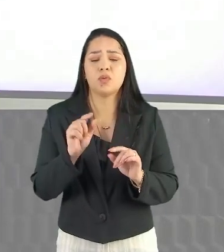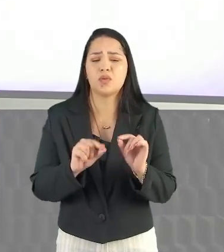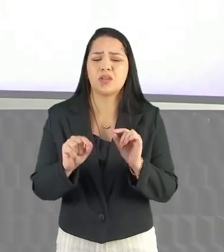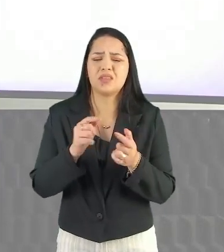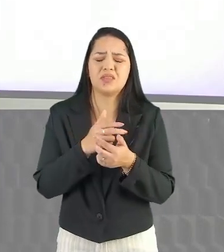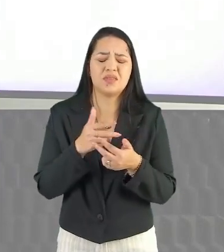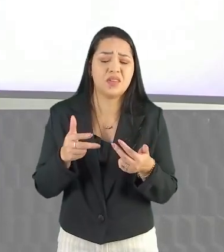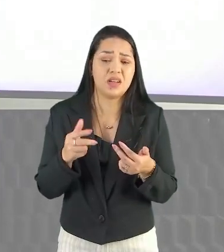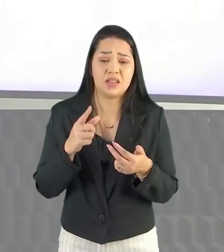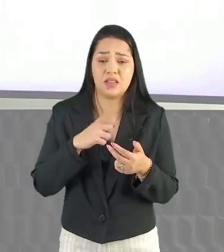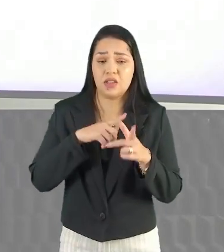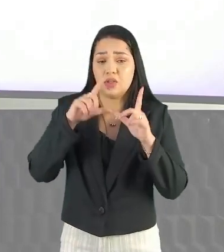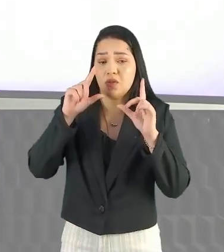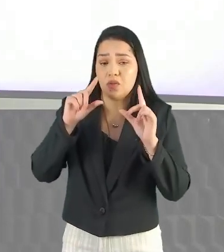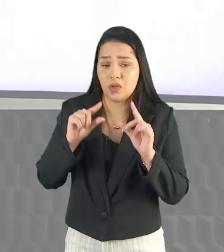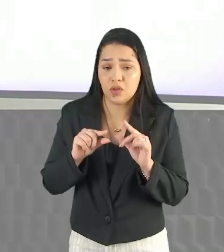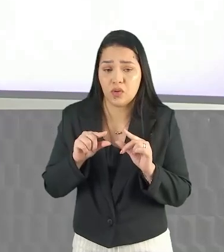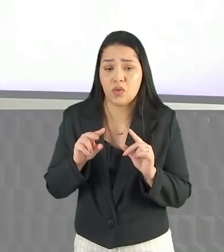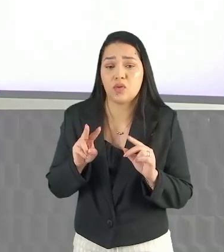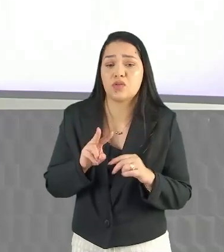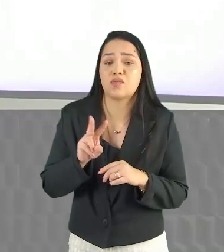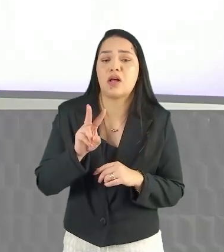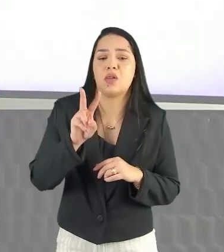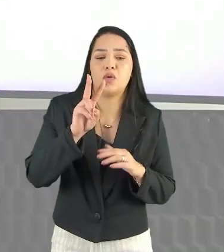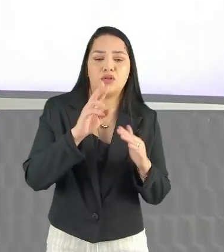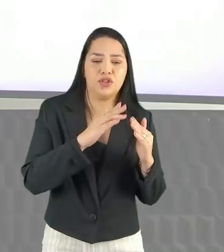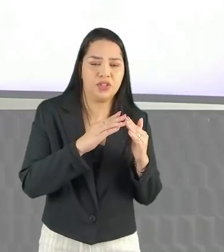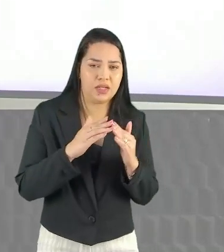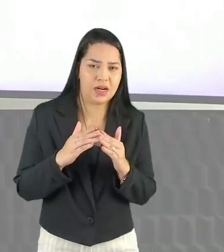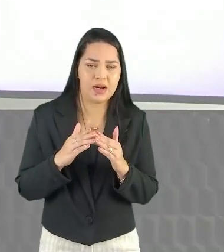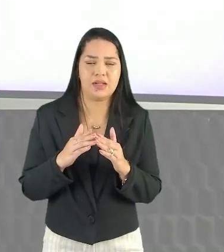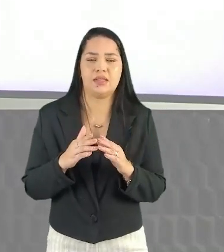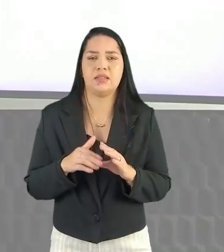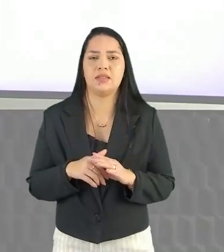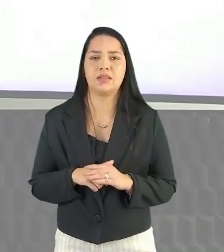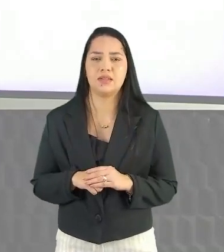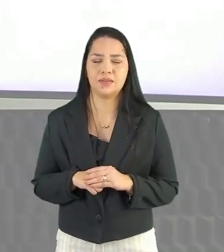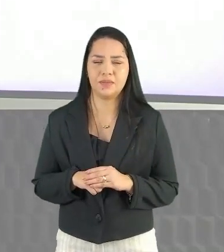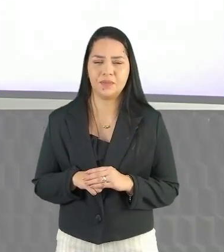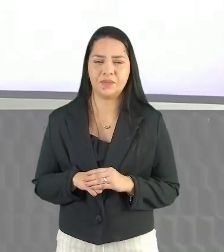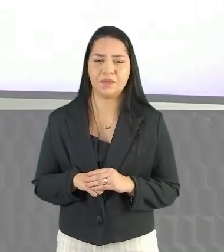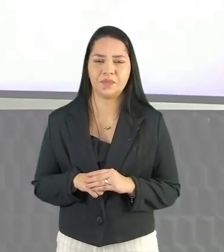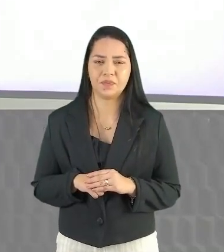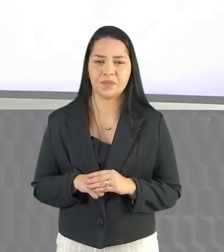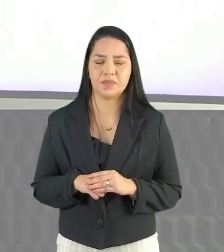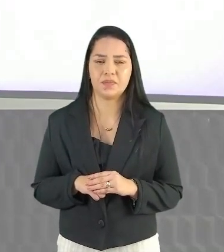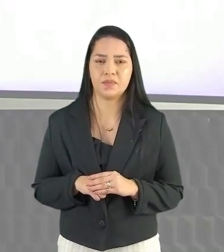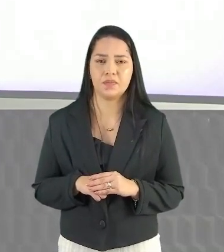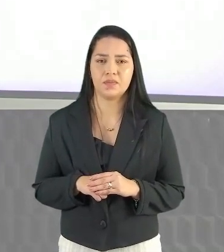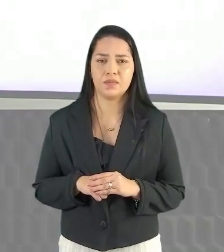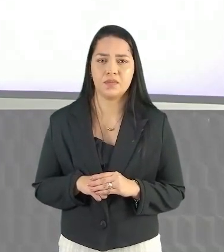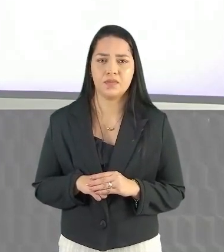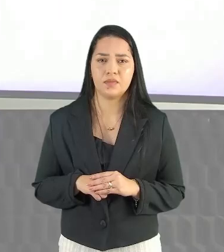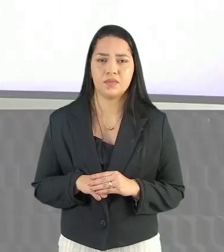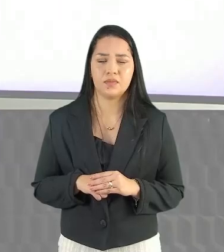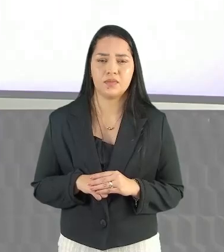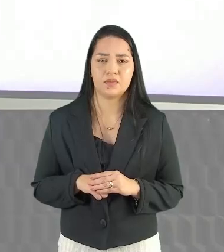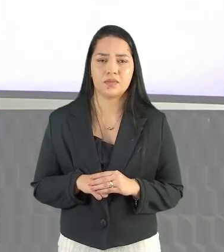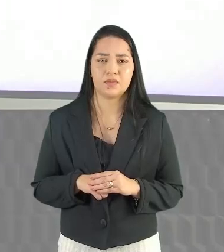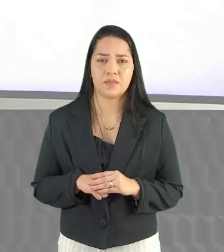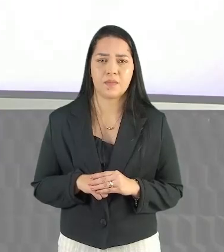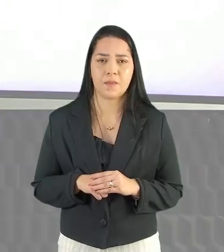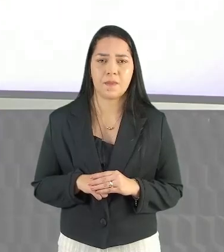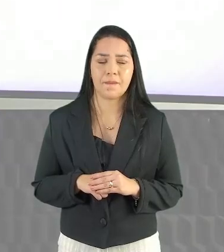imóvel. Isso desencadeou uma espiral de execuções hipotecárias que diminuiu ainda mais os valores das